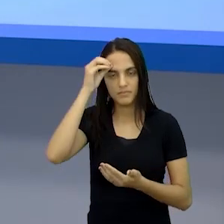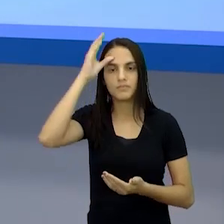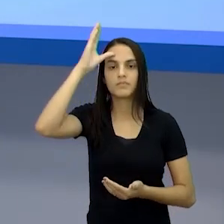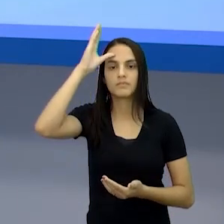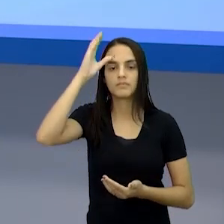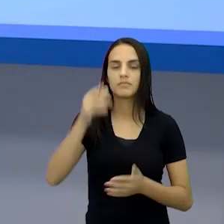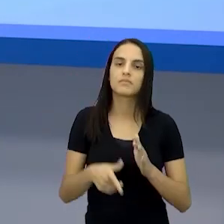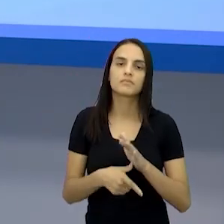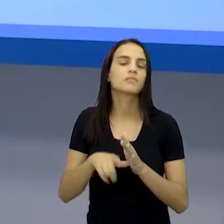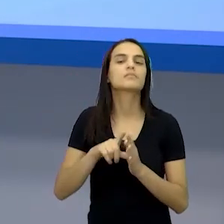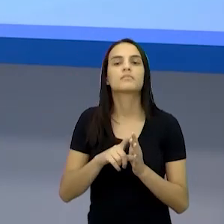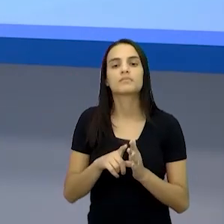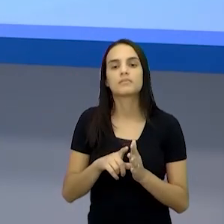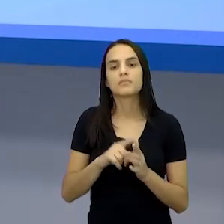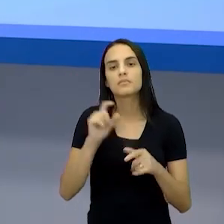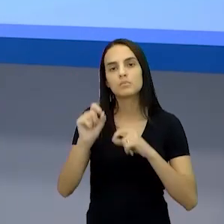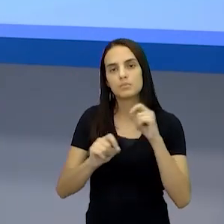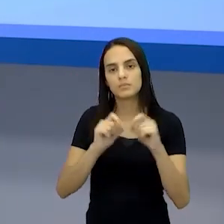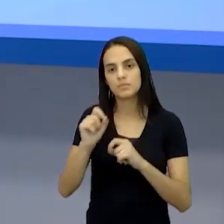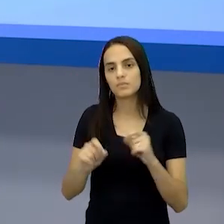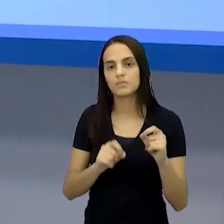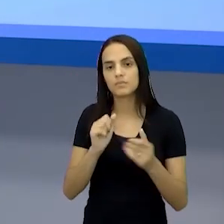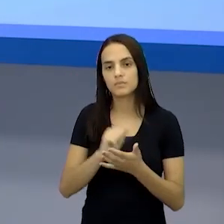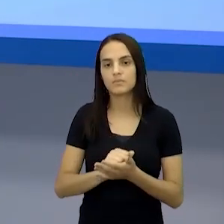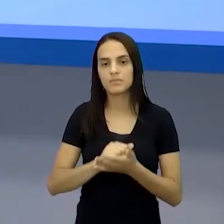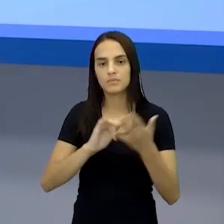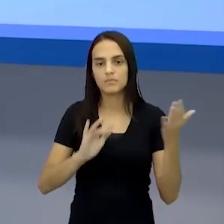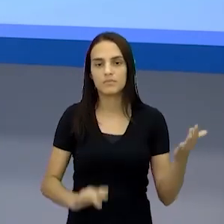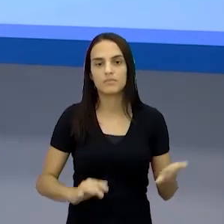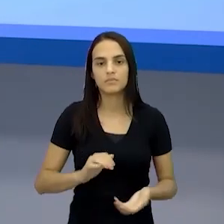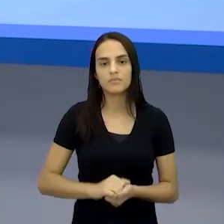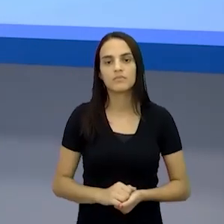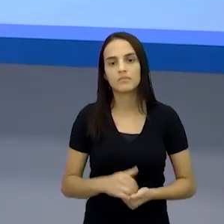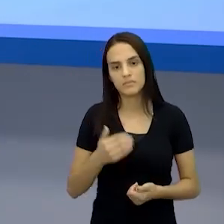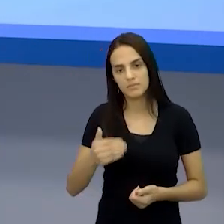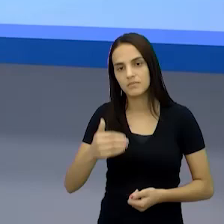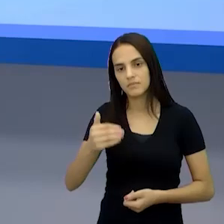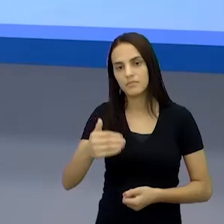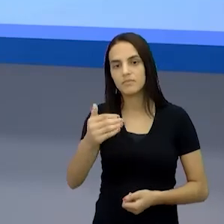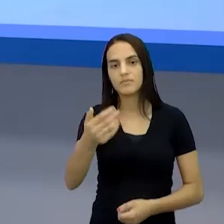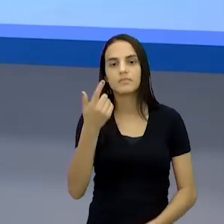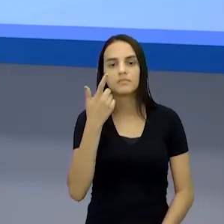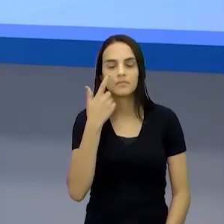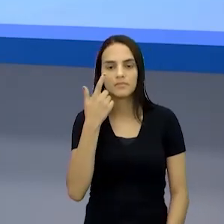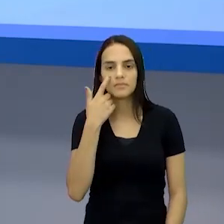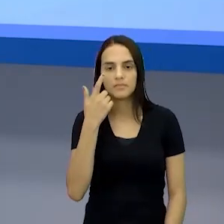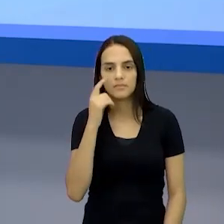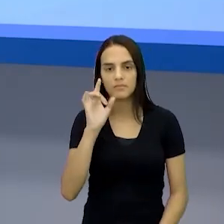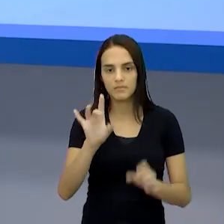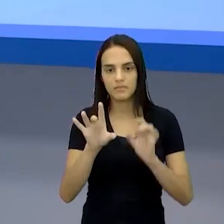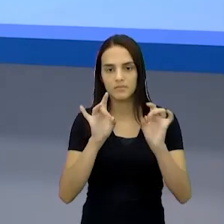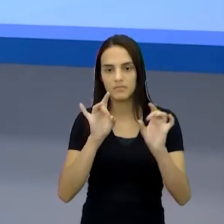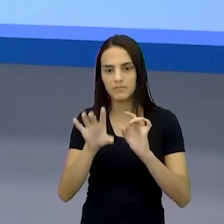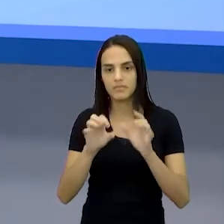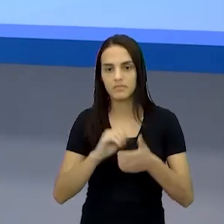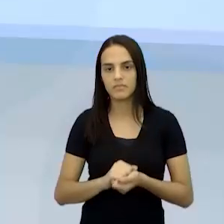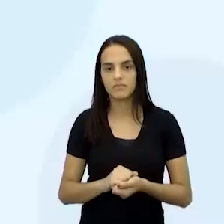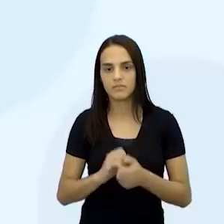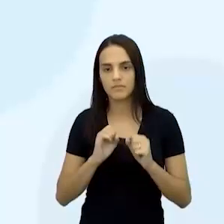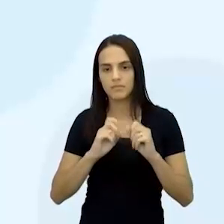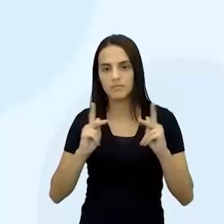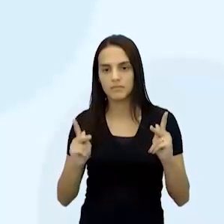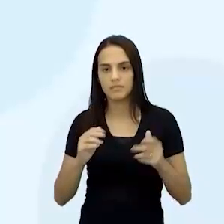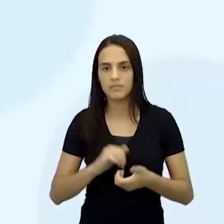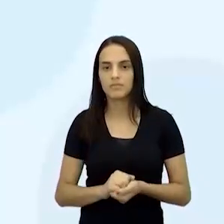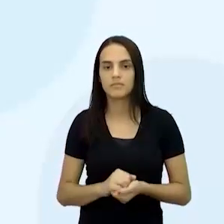conhecimento prévio do que vai ser aí as atividades, e mais para frente aí vocês vão conhecer aí cada uma delas, tá certo?